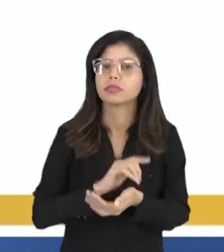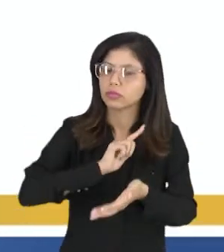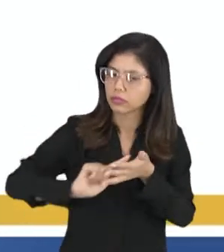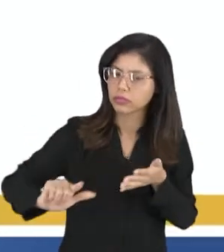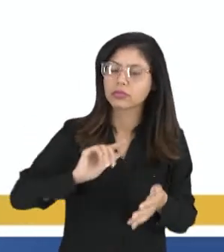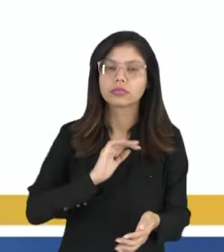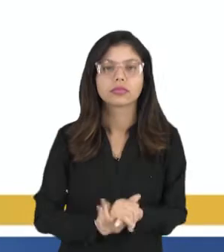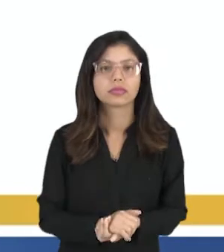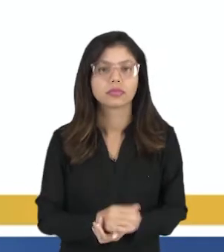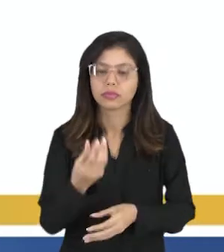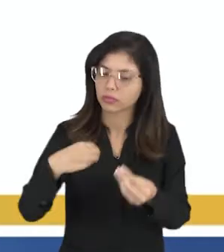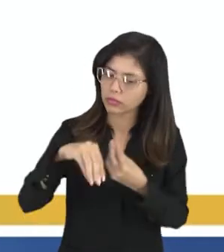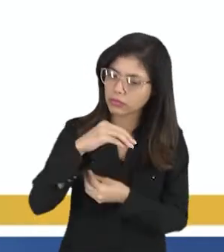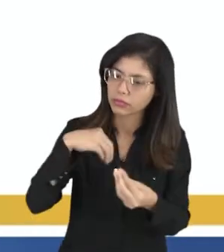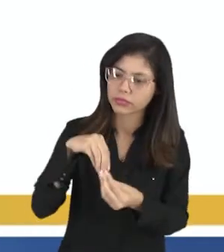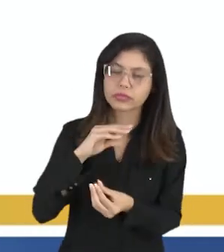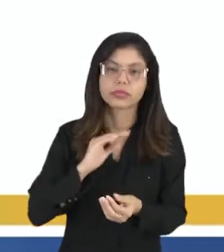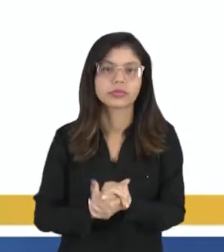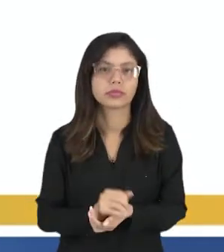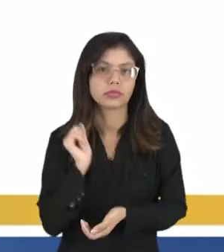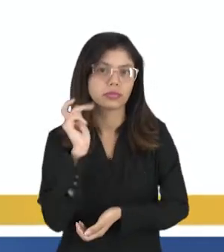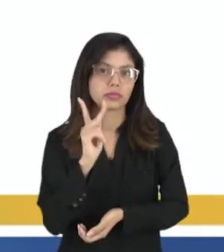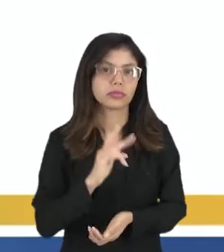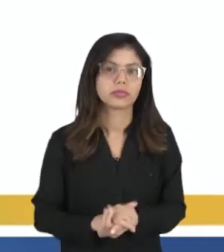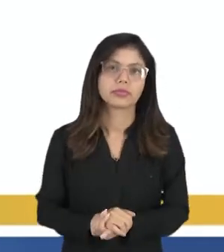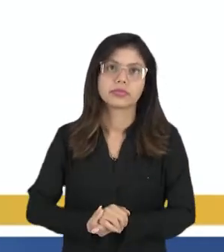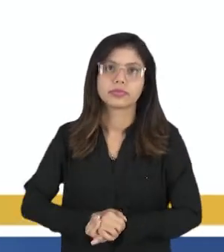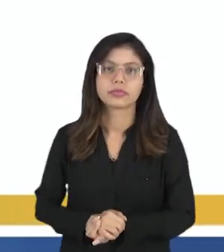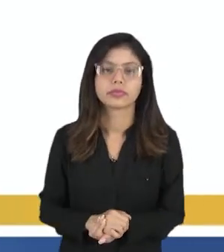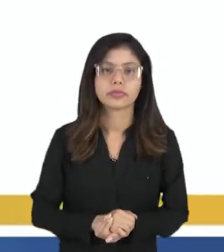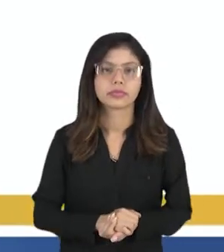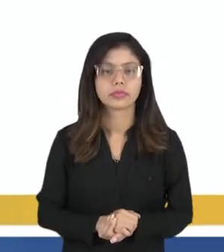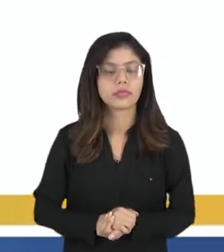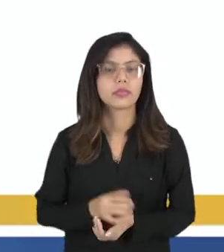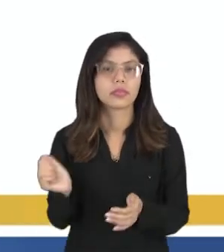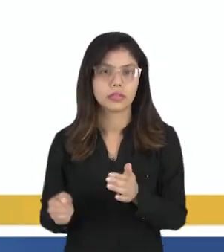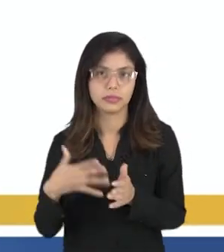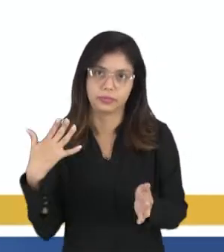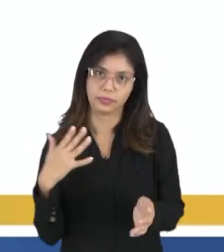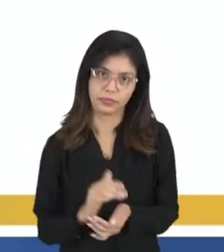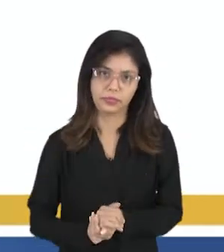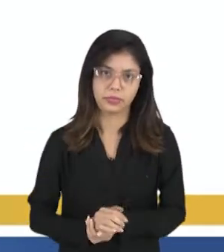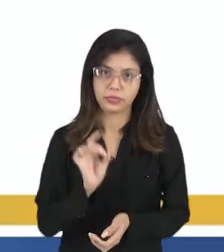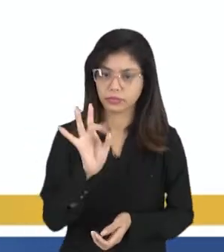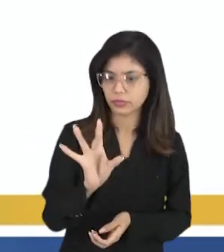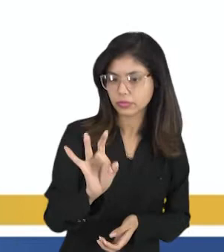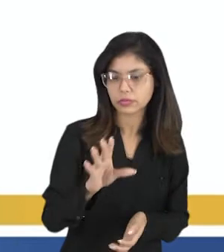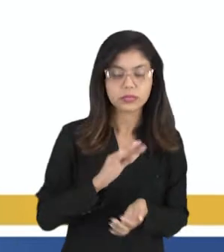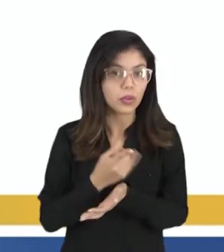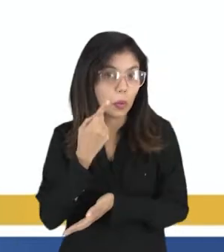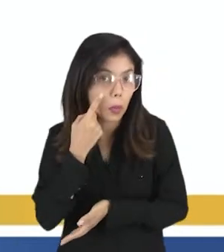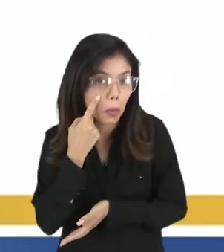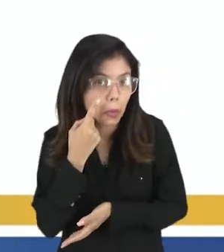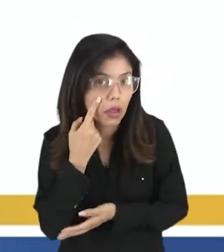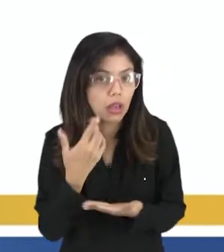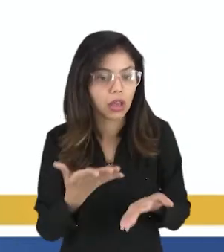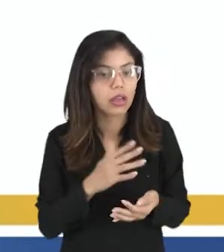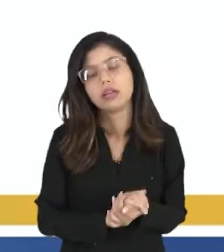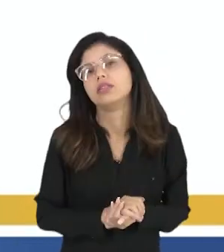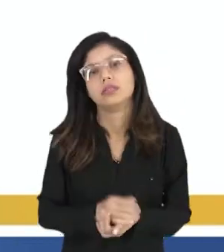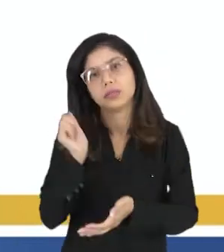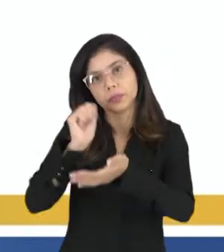quando a gente vai ter uma mistura, ok? Muitas vezes não vai ser somente a olho nu que a gente vai